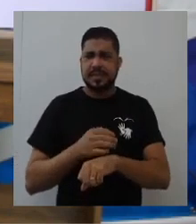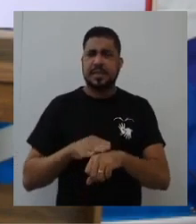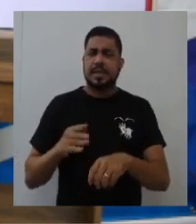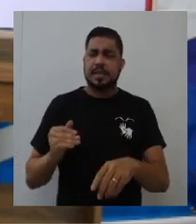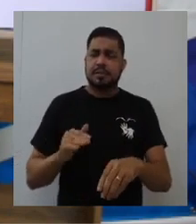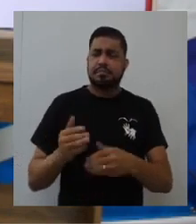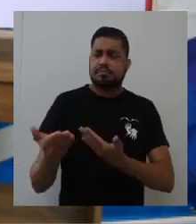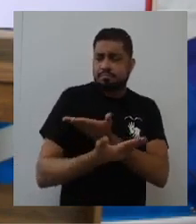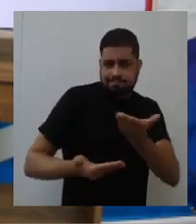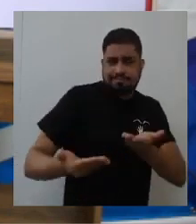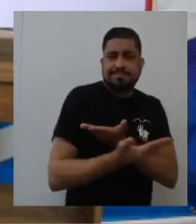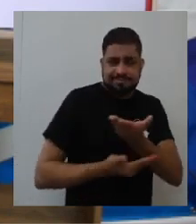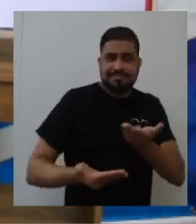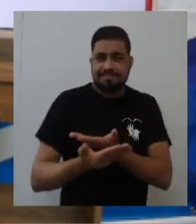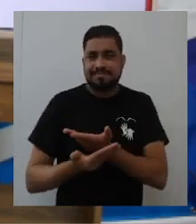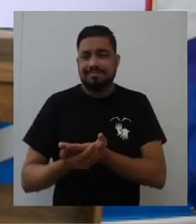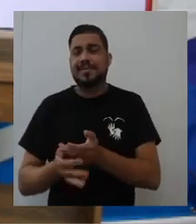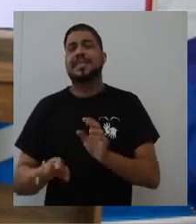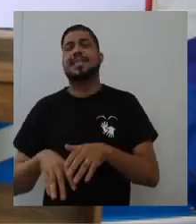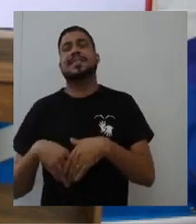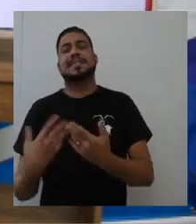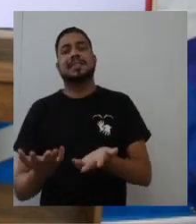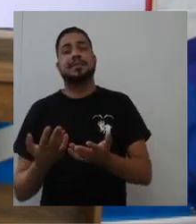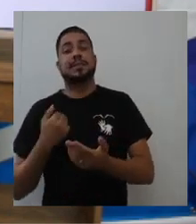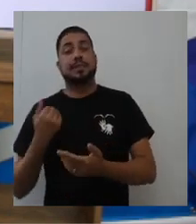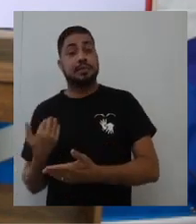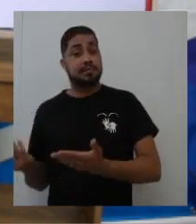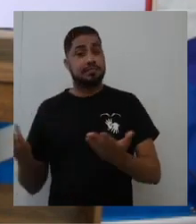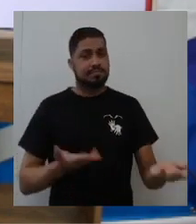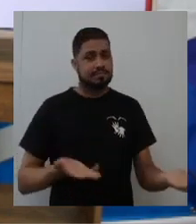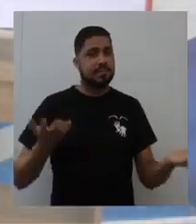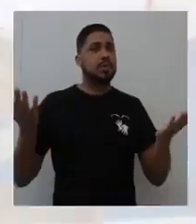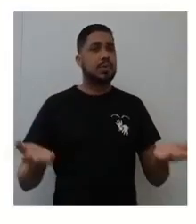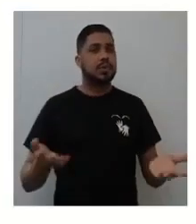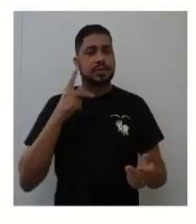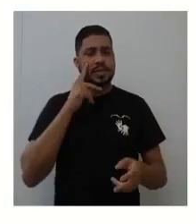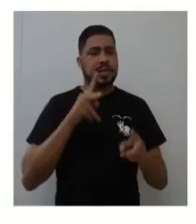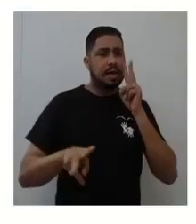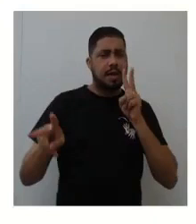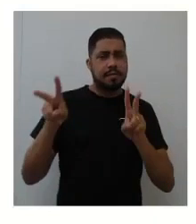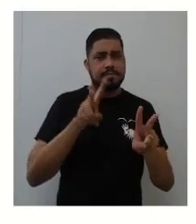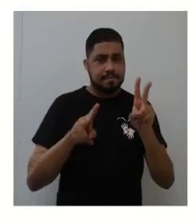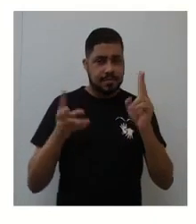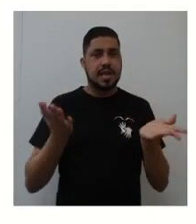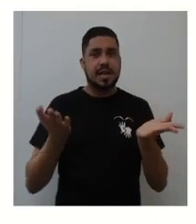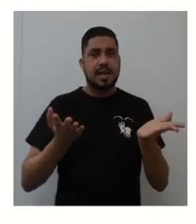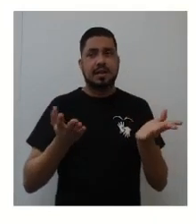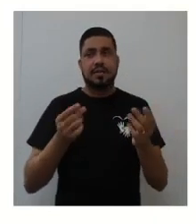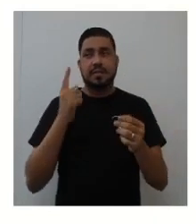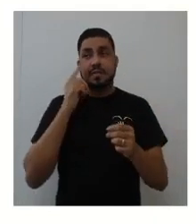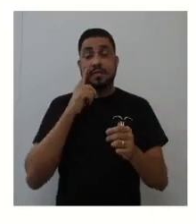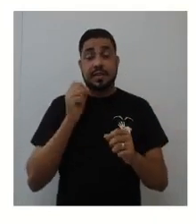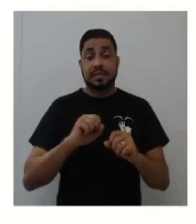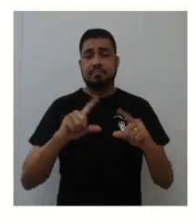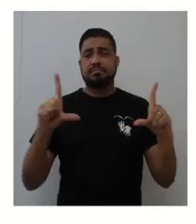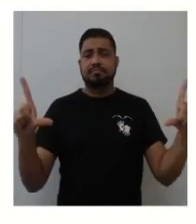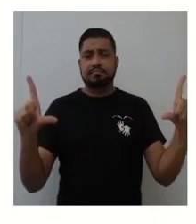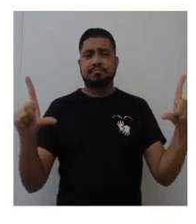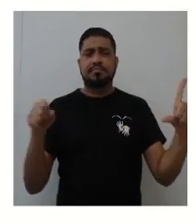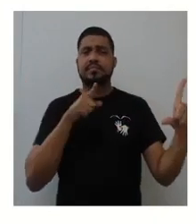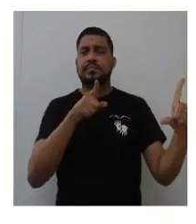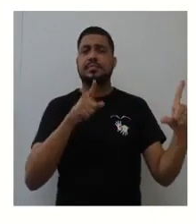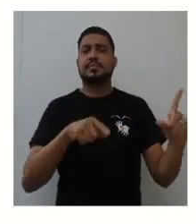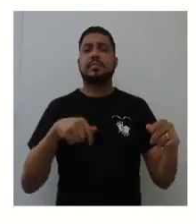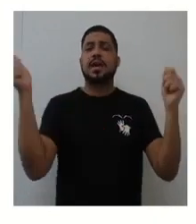si. Então eu trouxe aqui para vocês, e vocês vão dar uma olhada aí agora, como está grande na tela, uma imagem